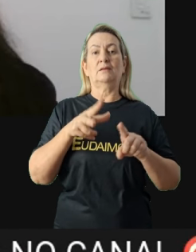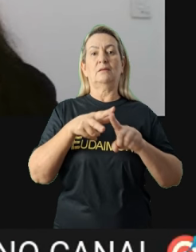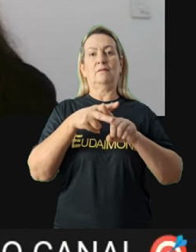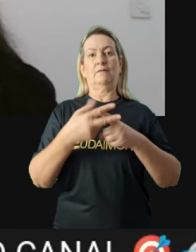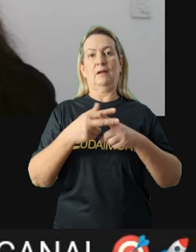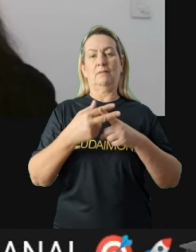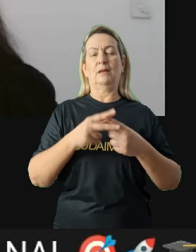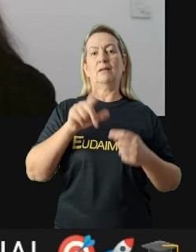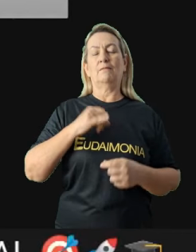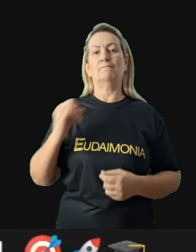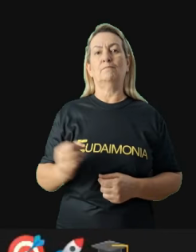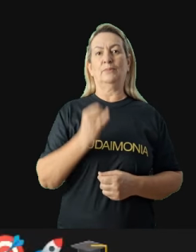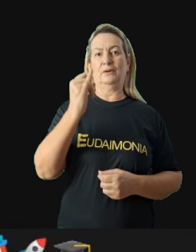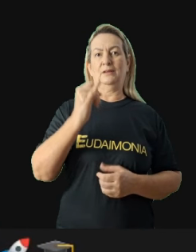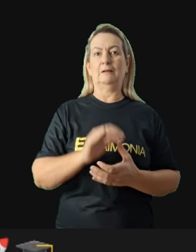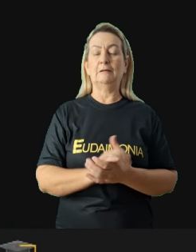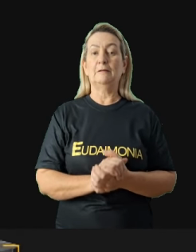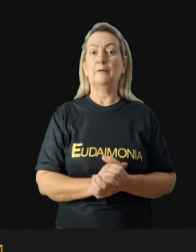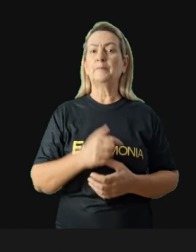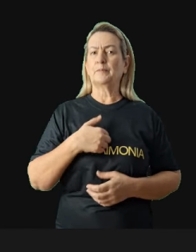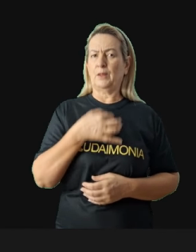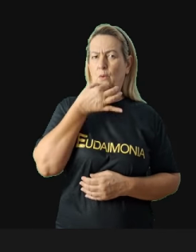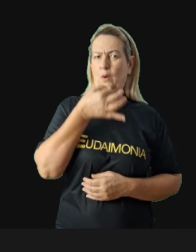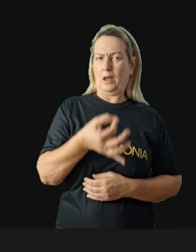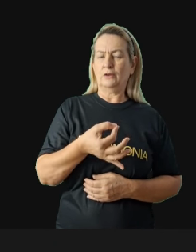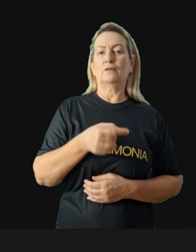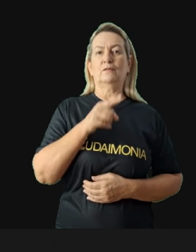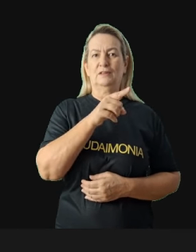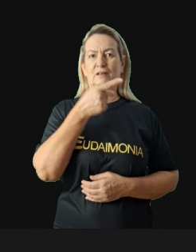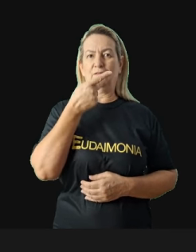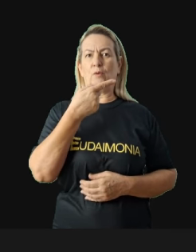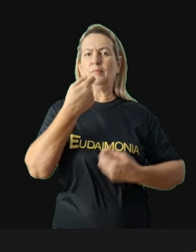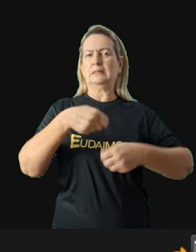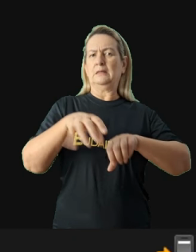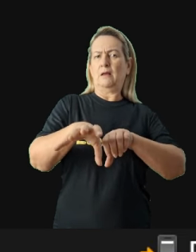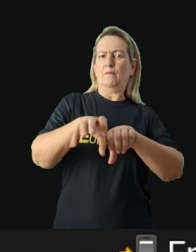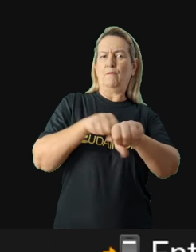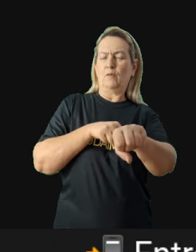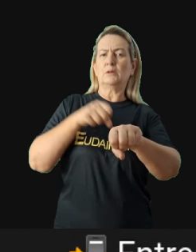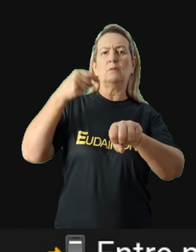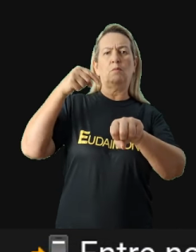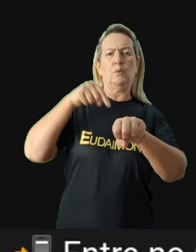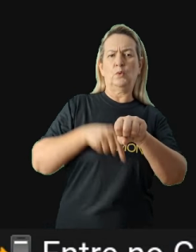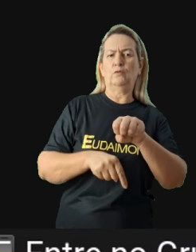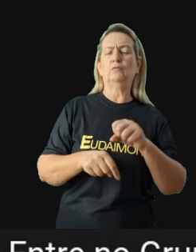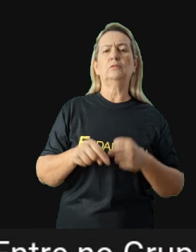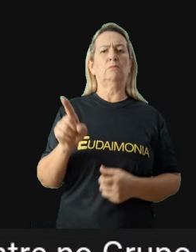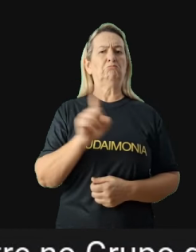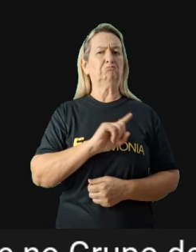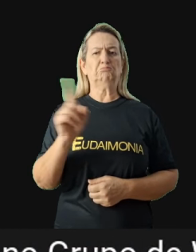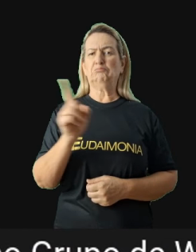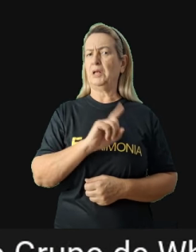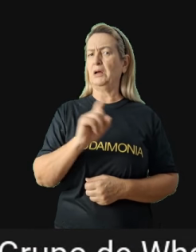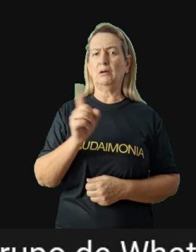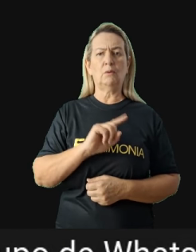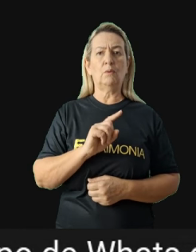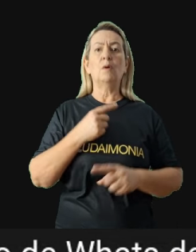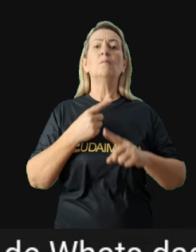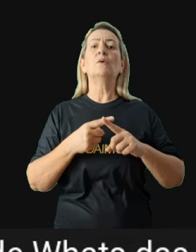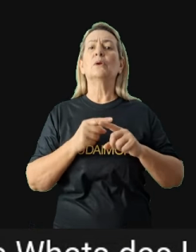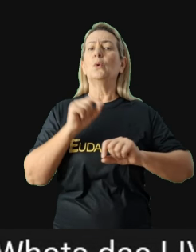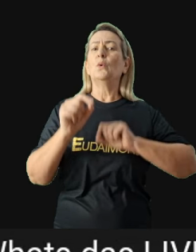tomar conhecimento dessas ferramentas é essencial. Eu acho que você falar, precisamos ter uma formação